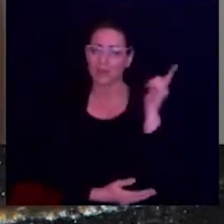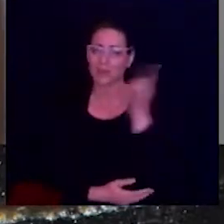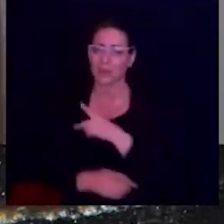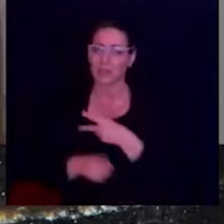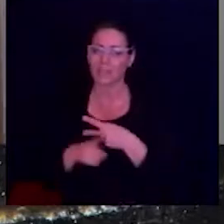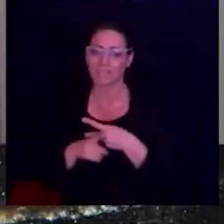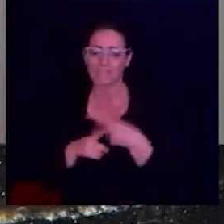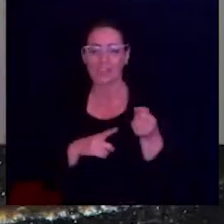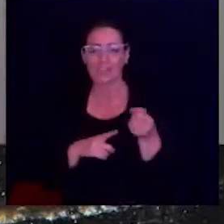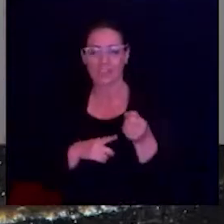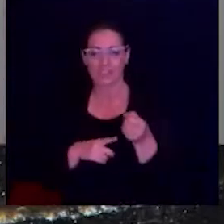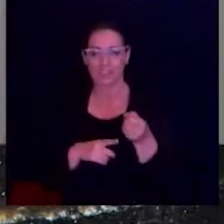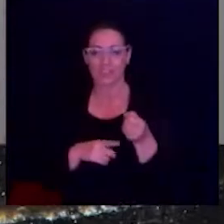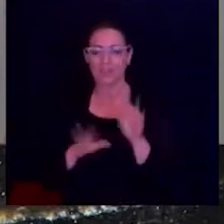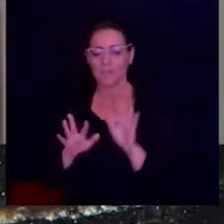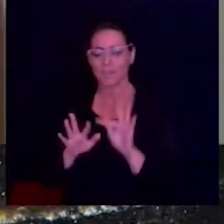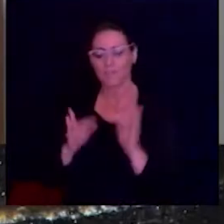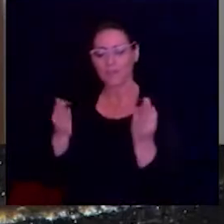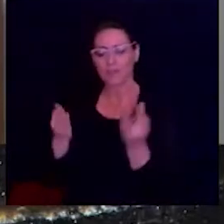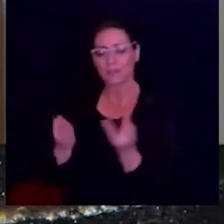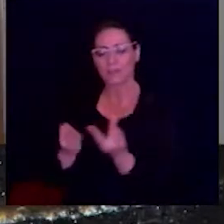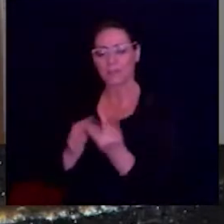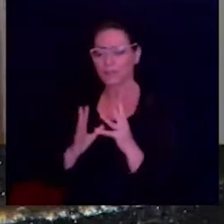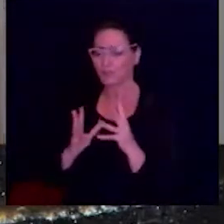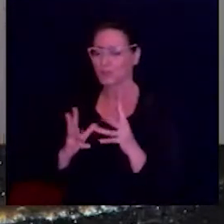e aos nossos familiares por toda a